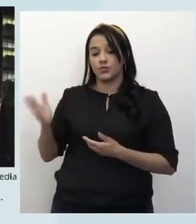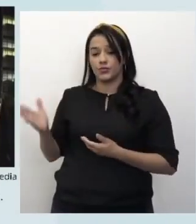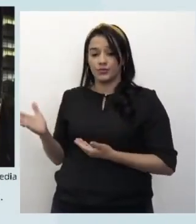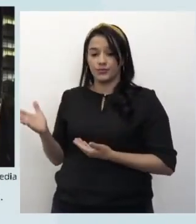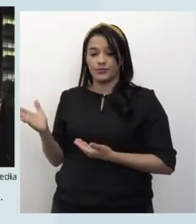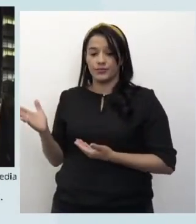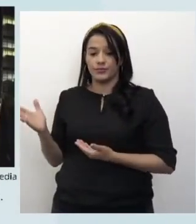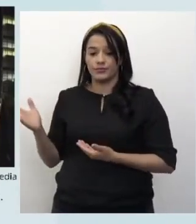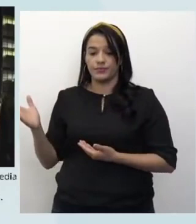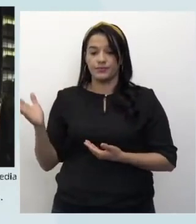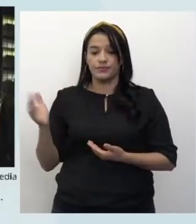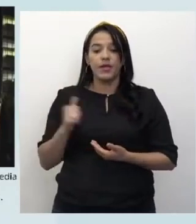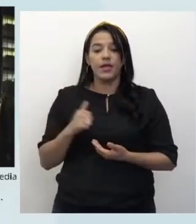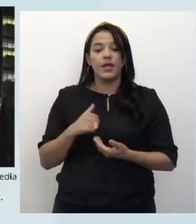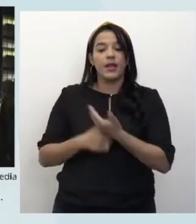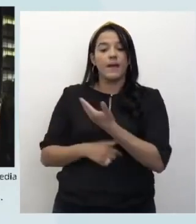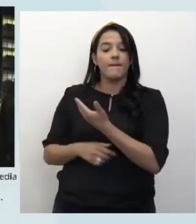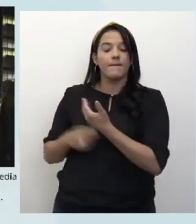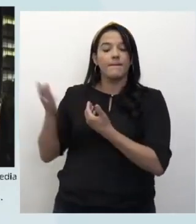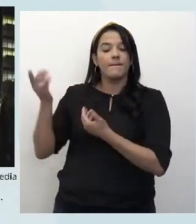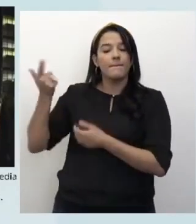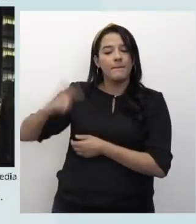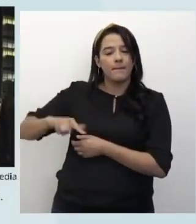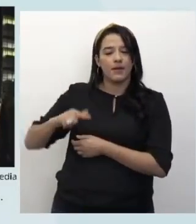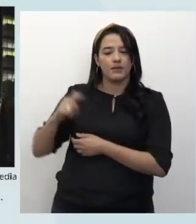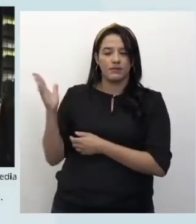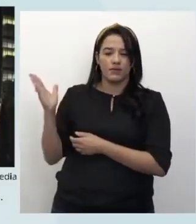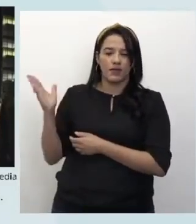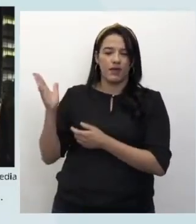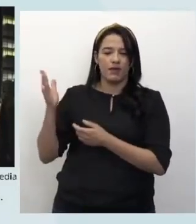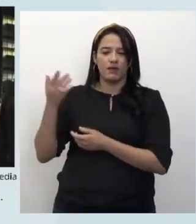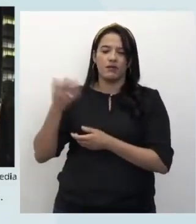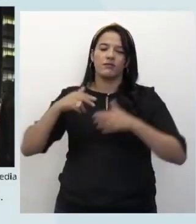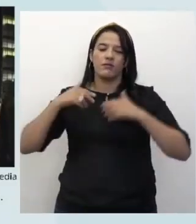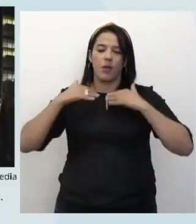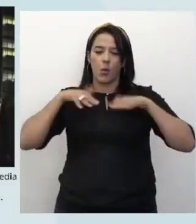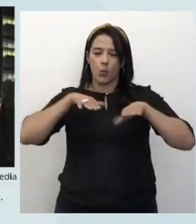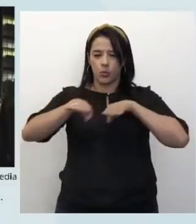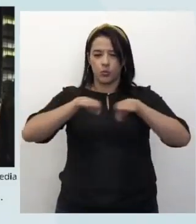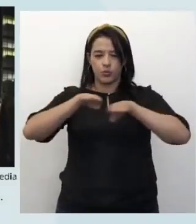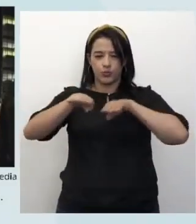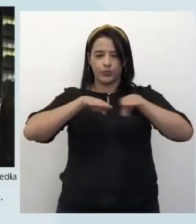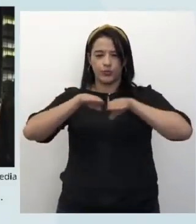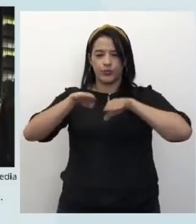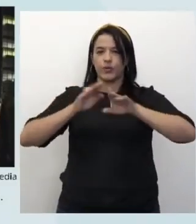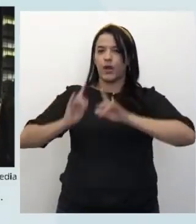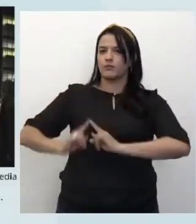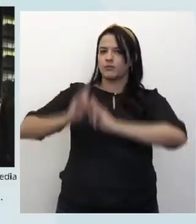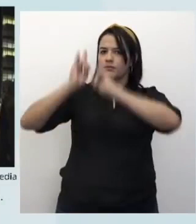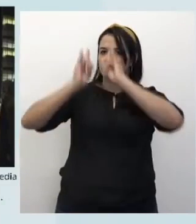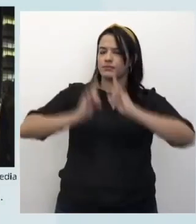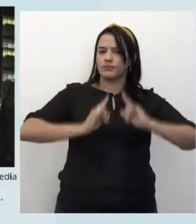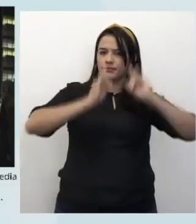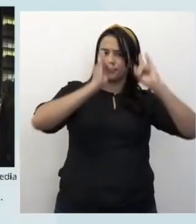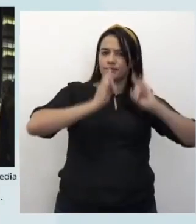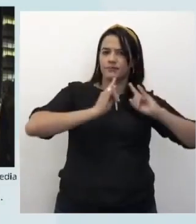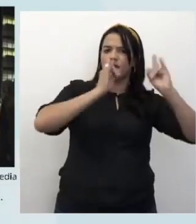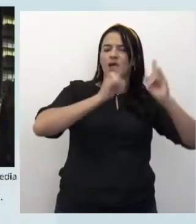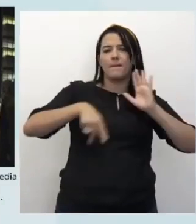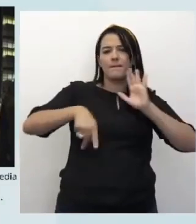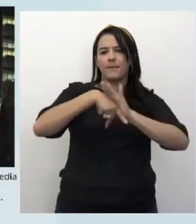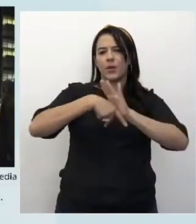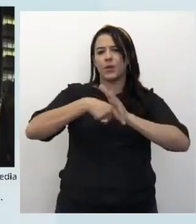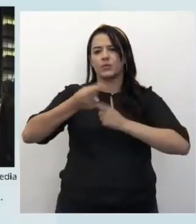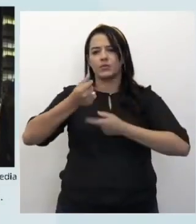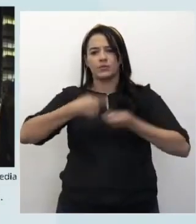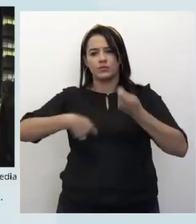Mais recente, né, dessas características aí de movimentação, né, de ser uma área extremamente financeira, né, conhecida aí